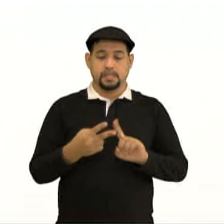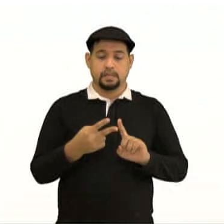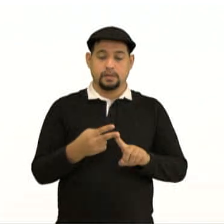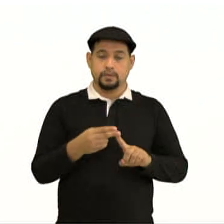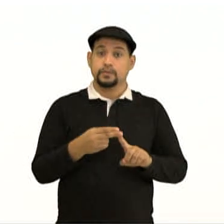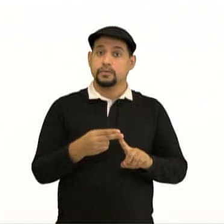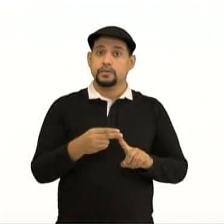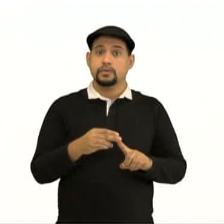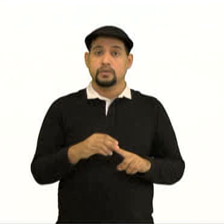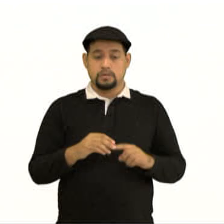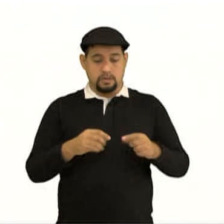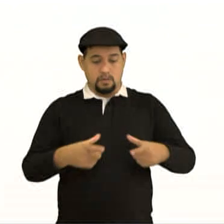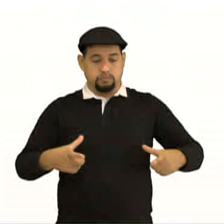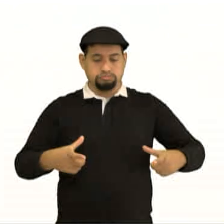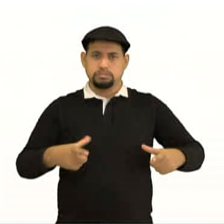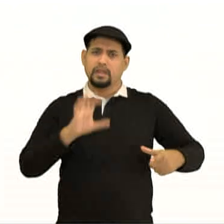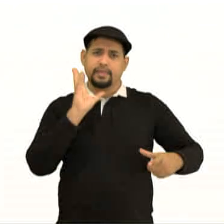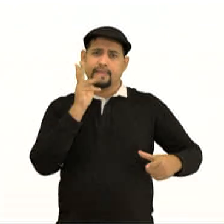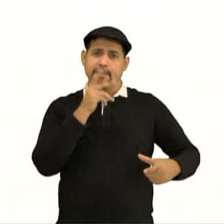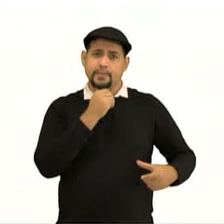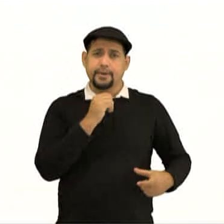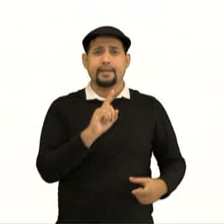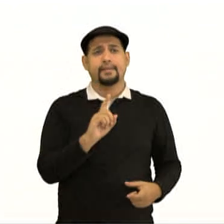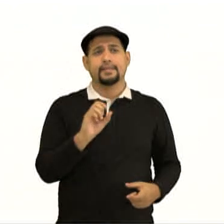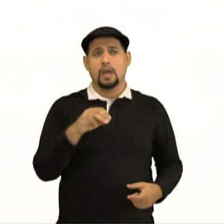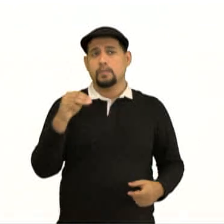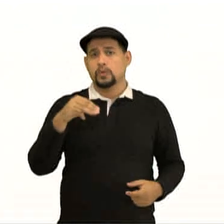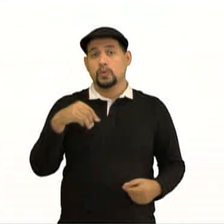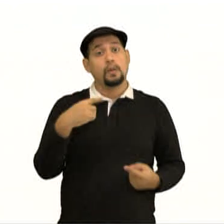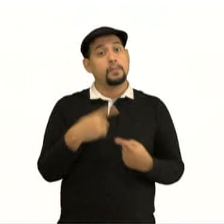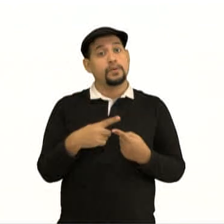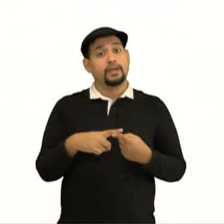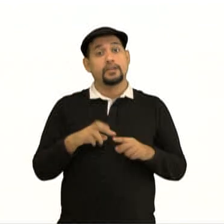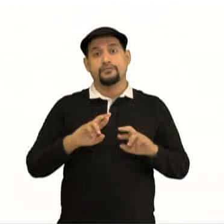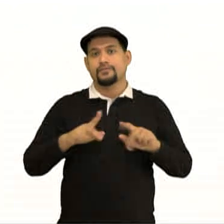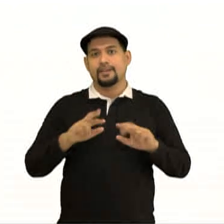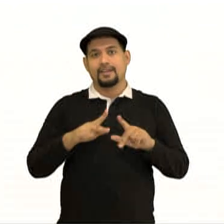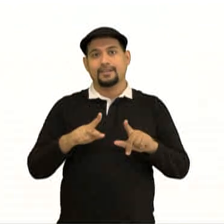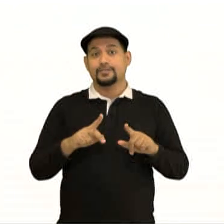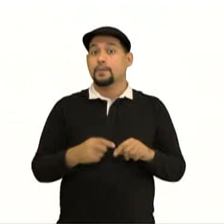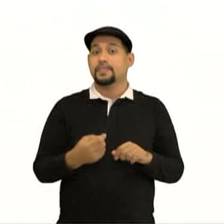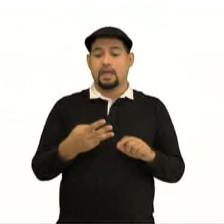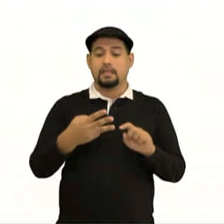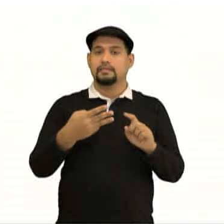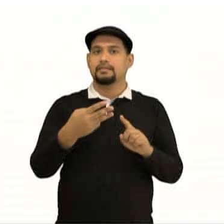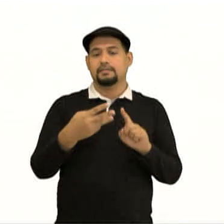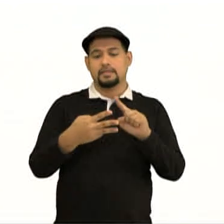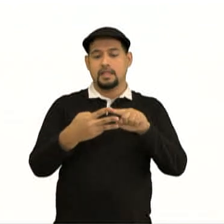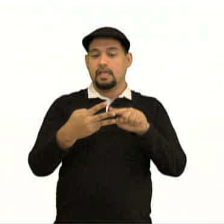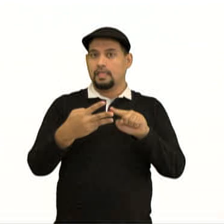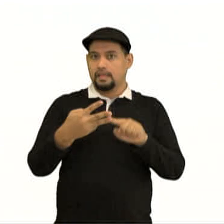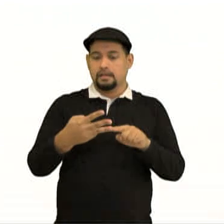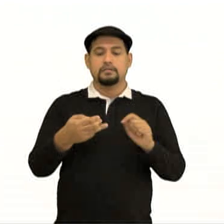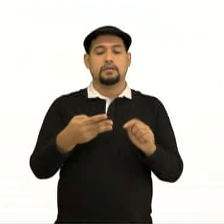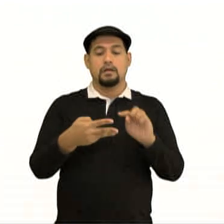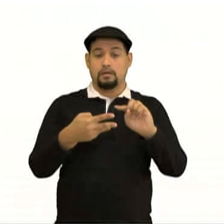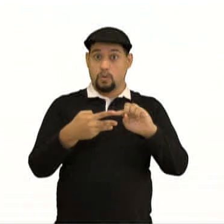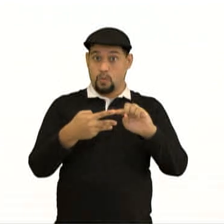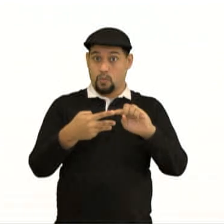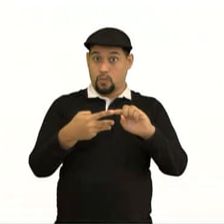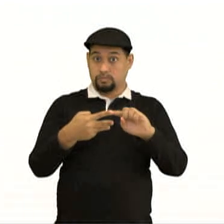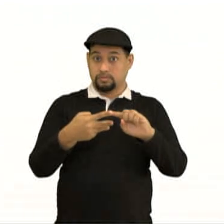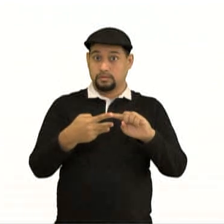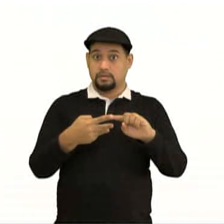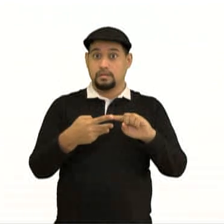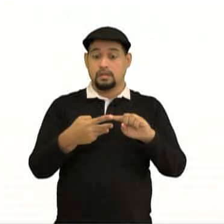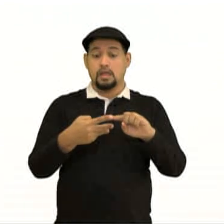levar 10 minutos, já que a altura dele é o quê? É um terço da altura do outro. Então, a gente já sabe, o cilindro maior, aquele